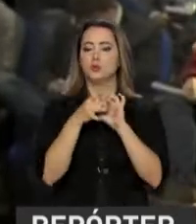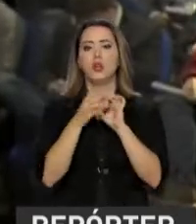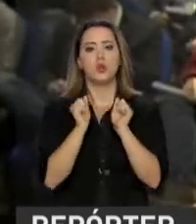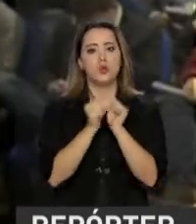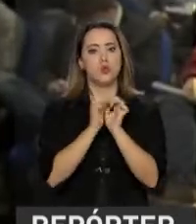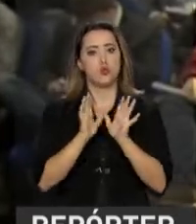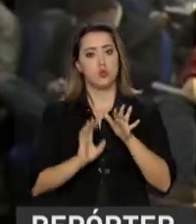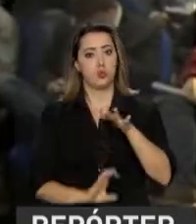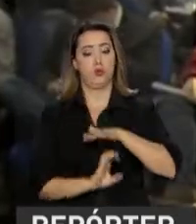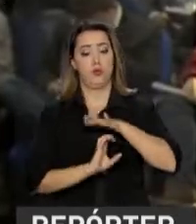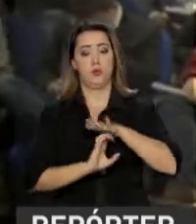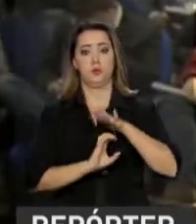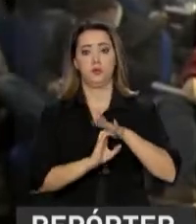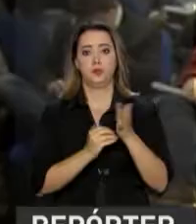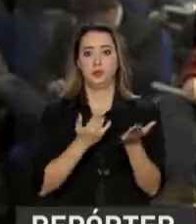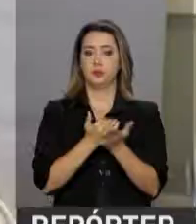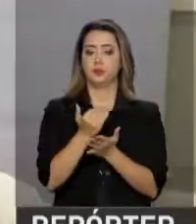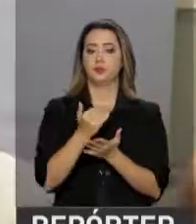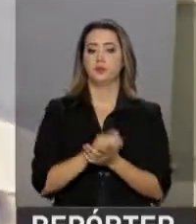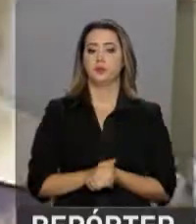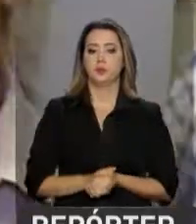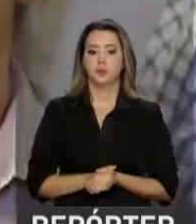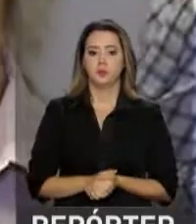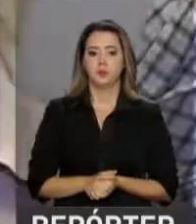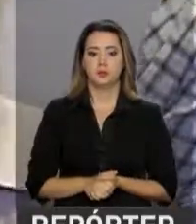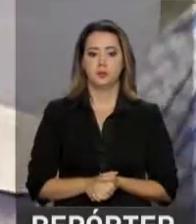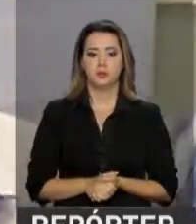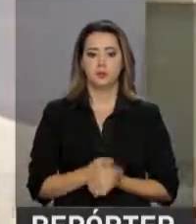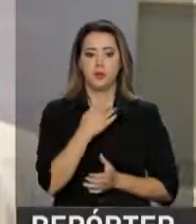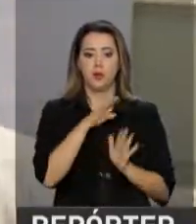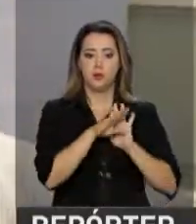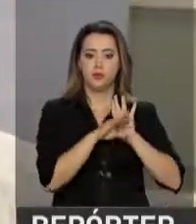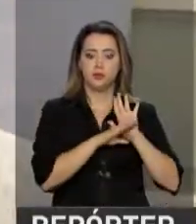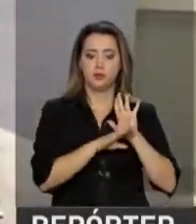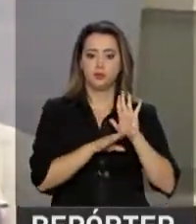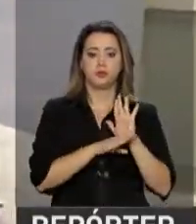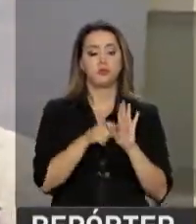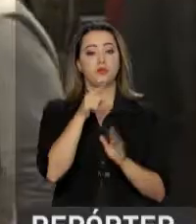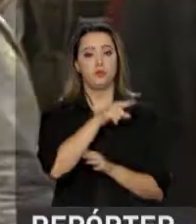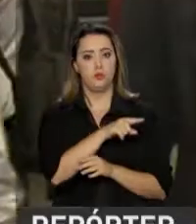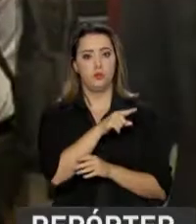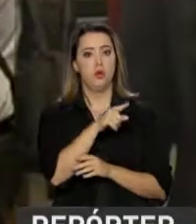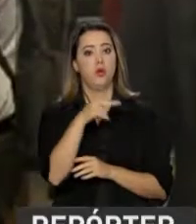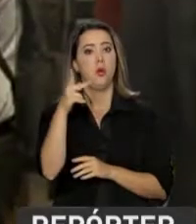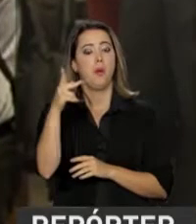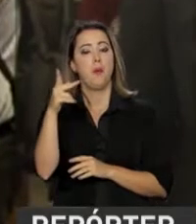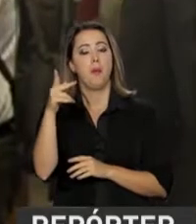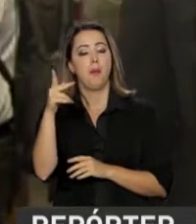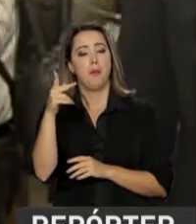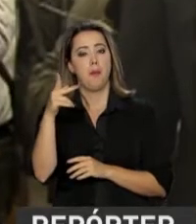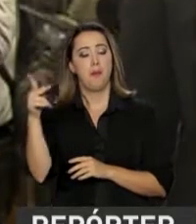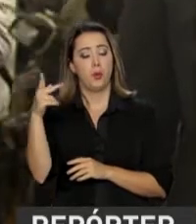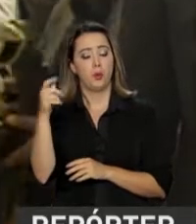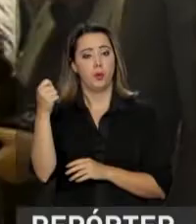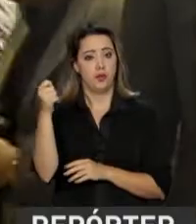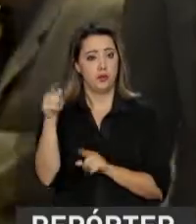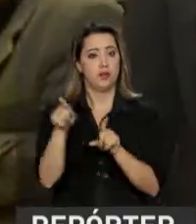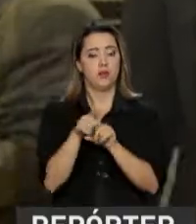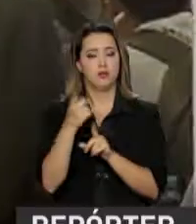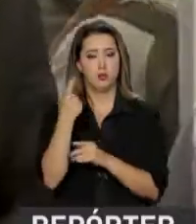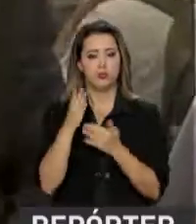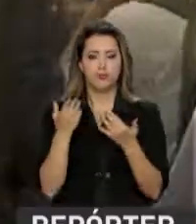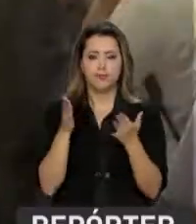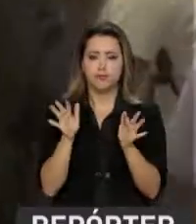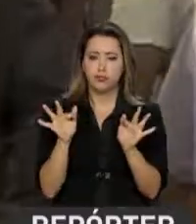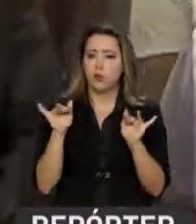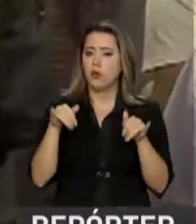a investir o projeto do bernardo de porto alegre foi um dos finalistas ele desenvolveu